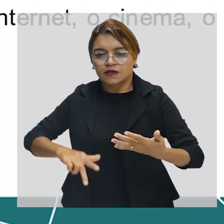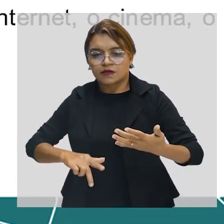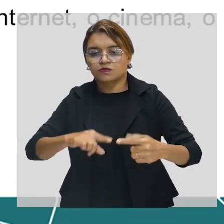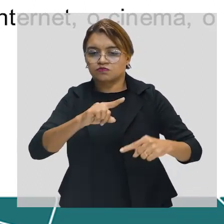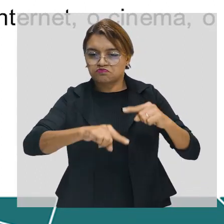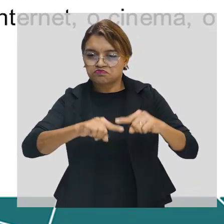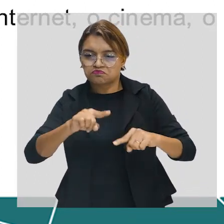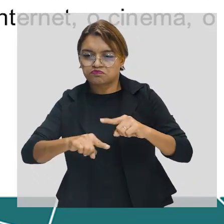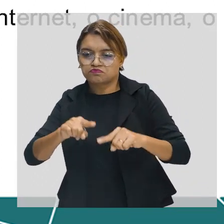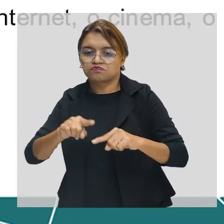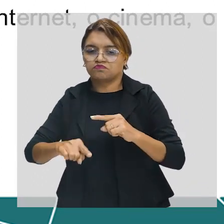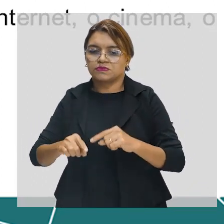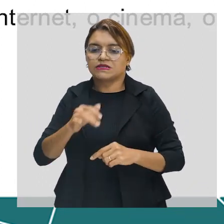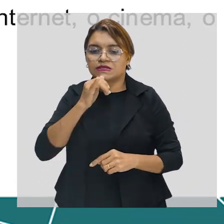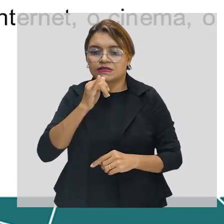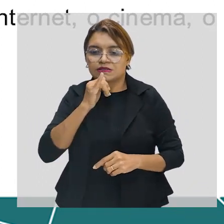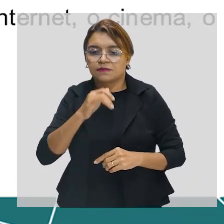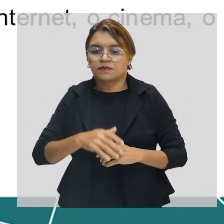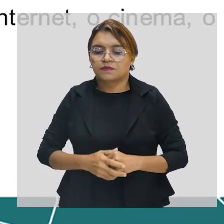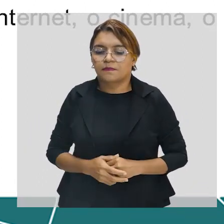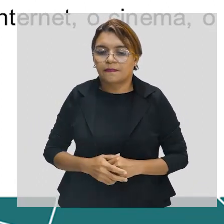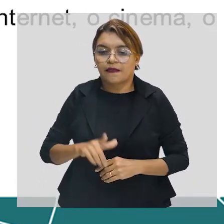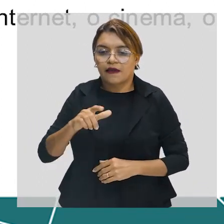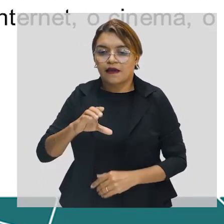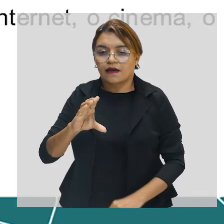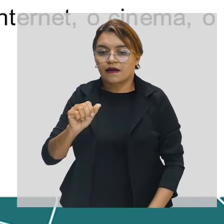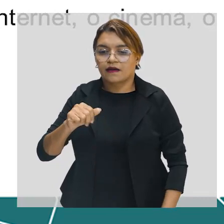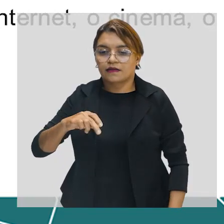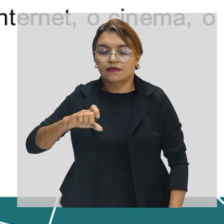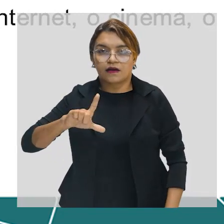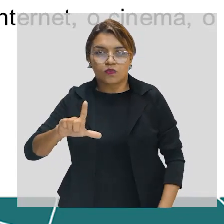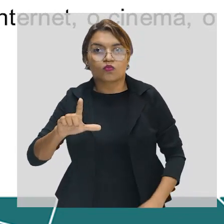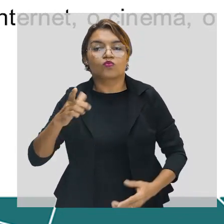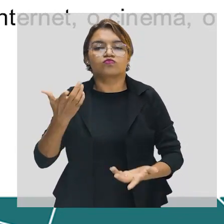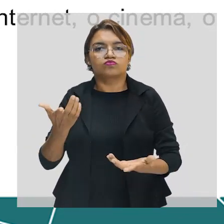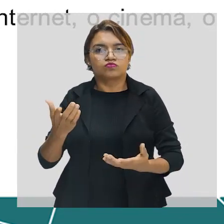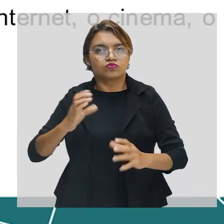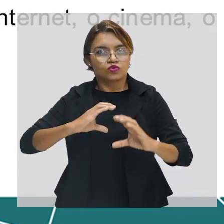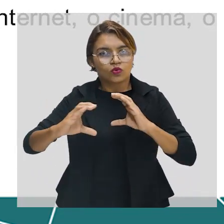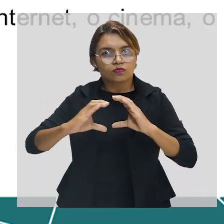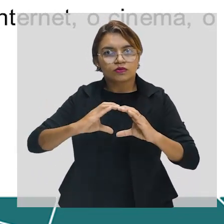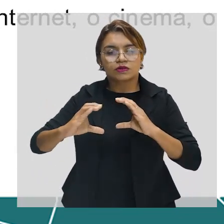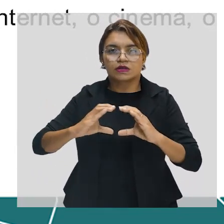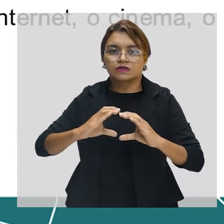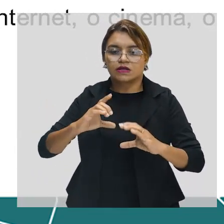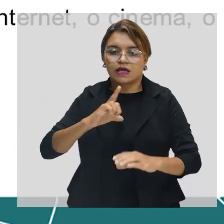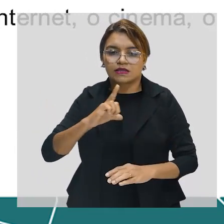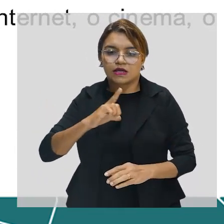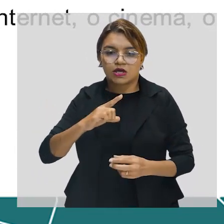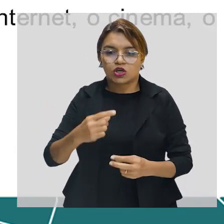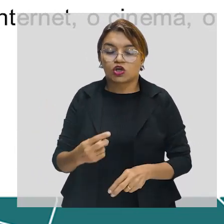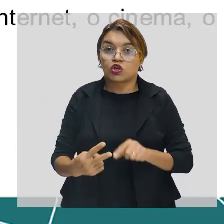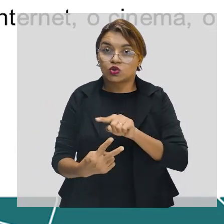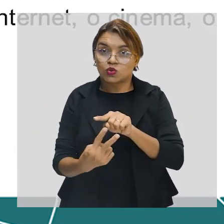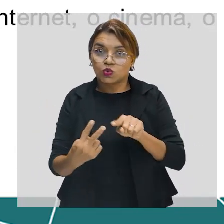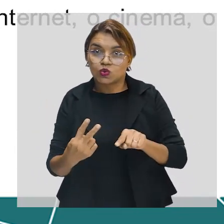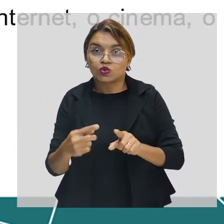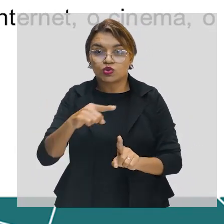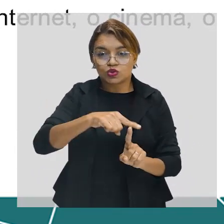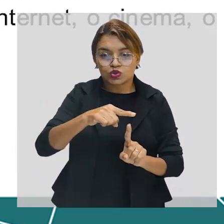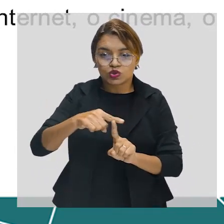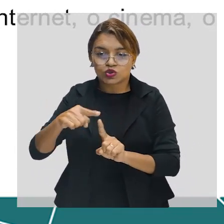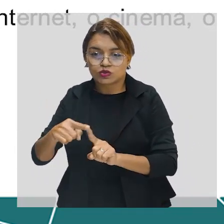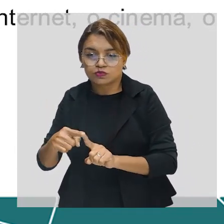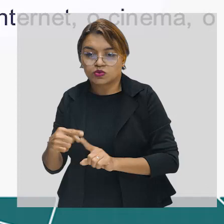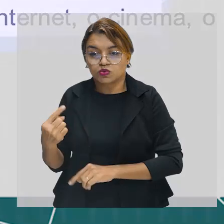comunicação, portanto, se aproximam do chamado canal de comunicação. Eles são classificados em dois tipos, o